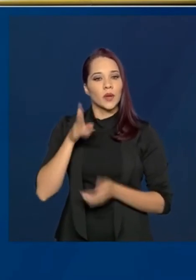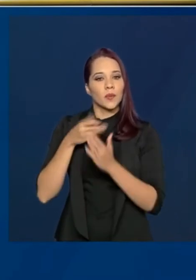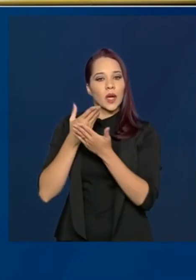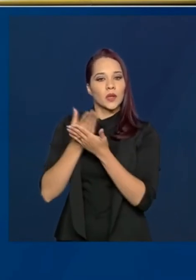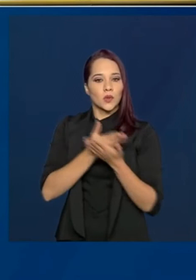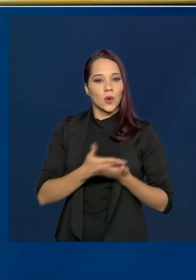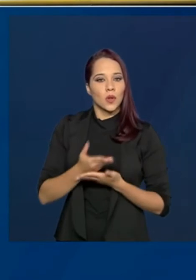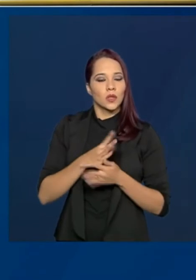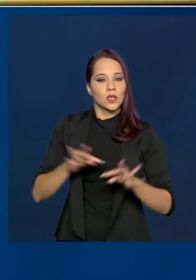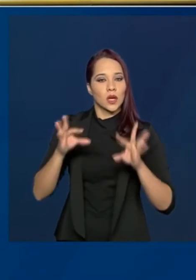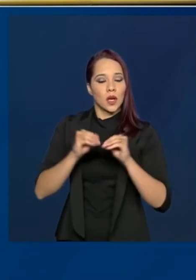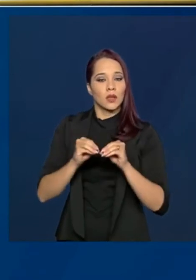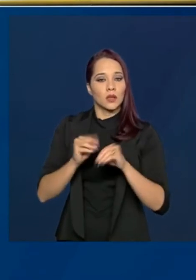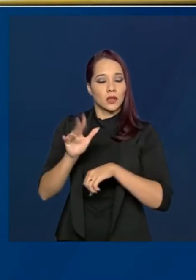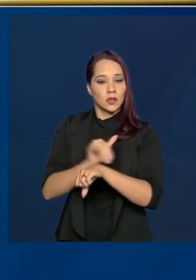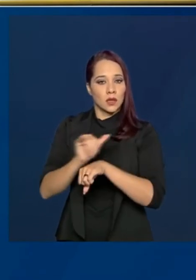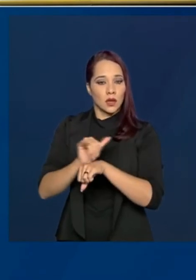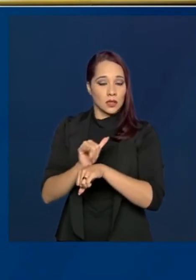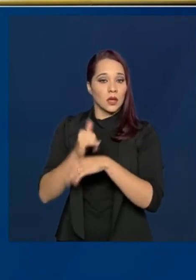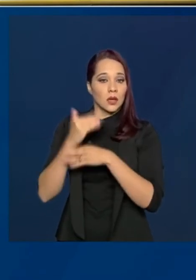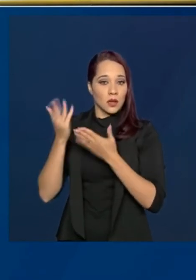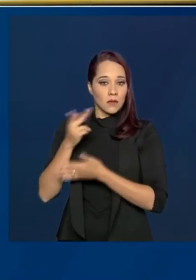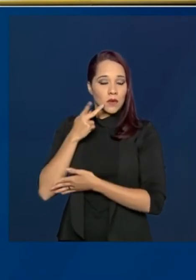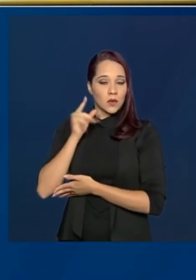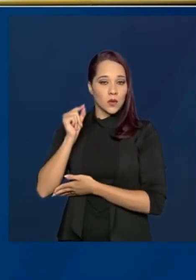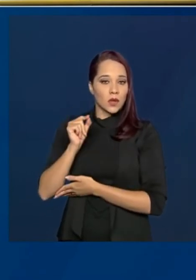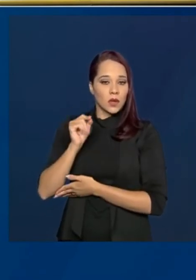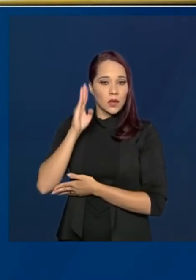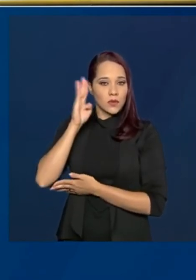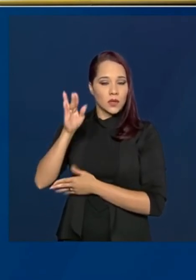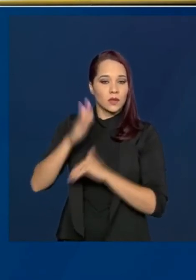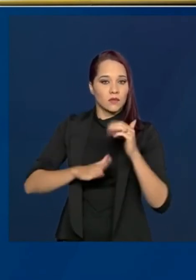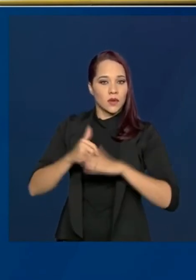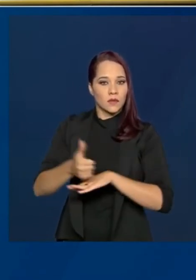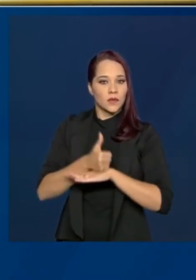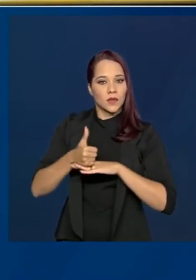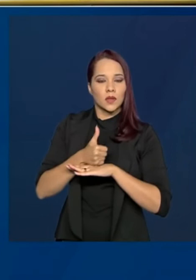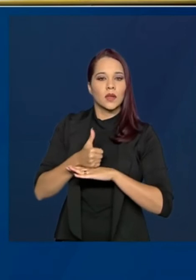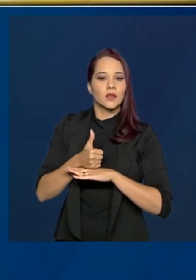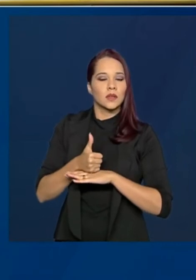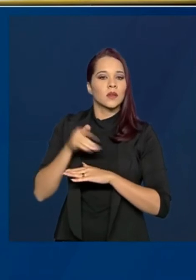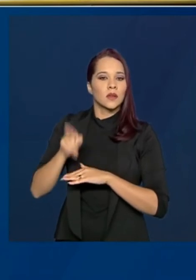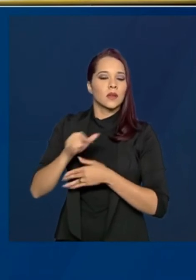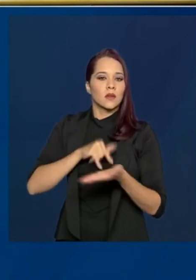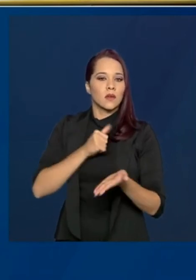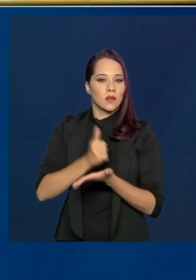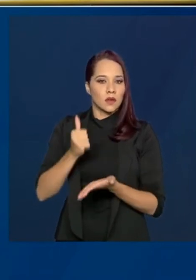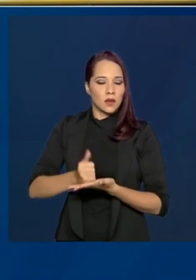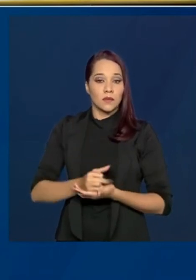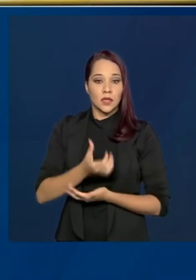Ação Estratégica Brasil Conta Comigo, e agora a gente está se referindo aos profissionais que foram